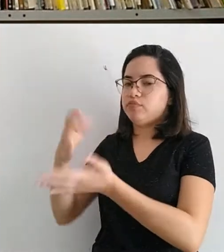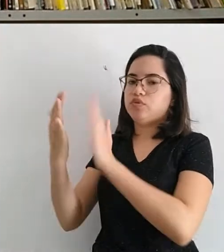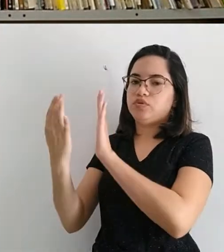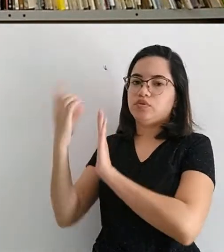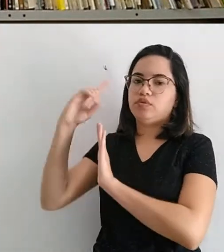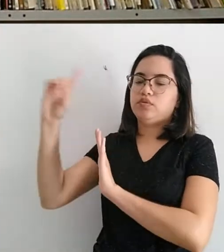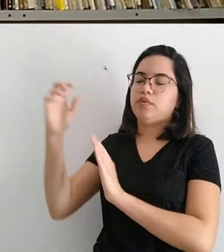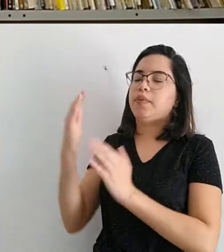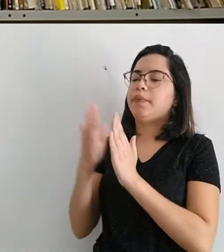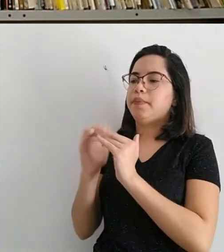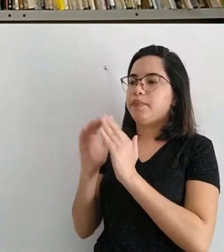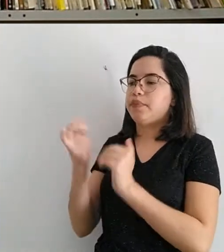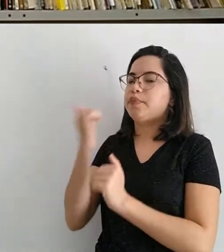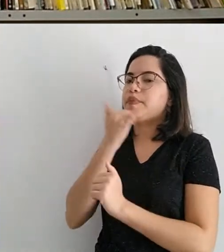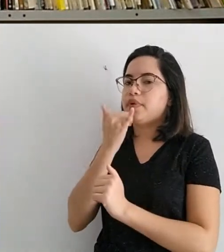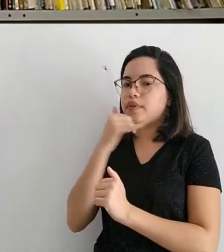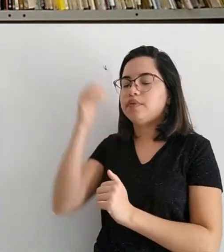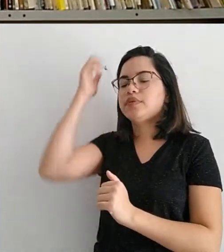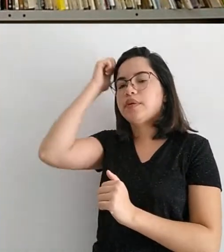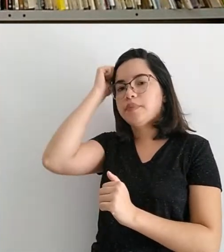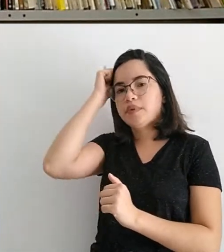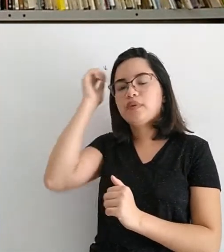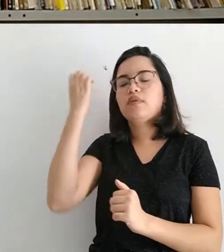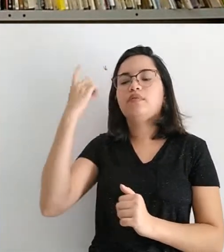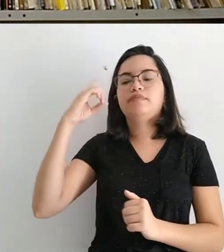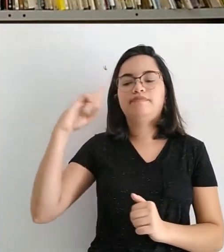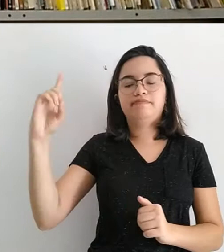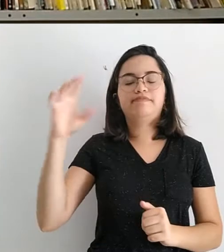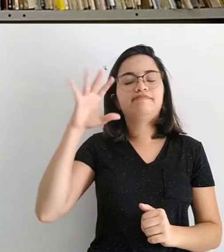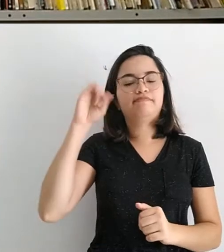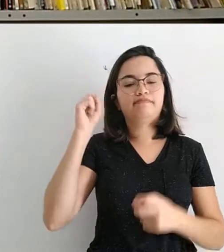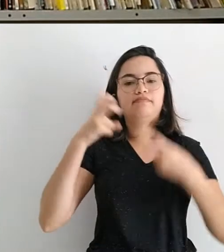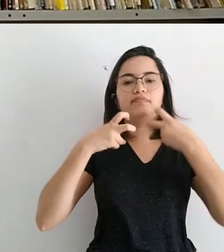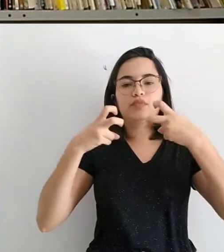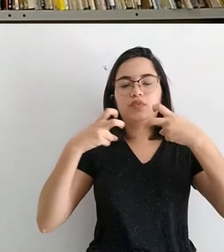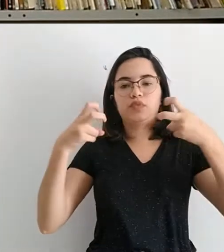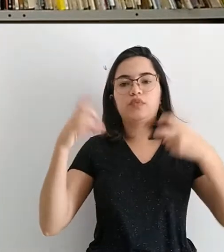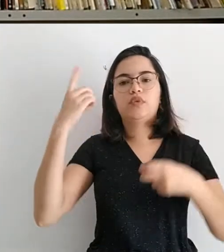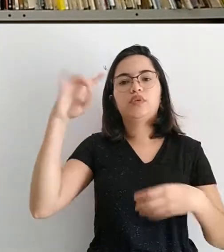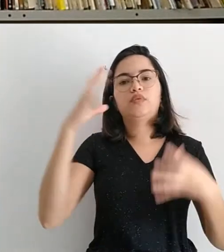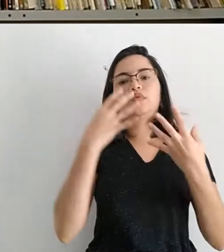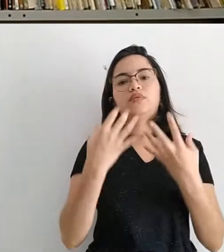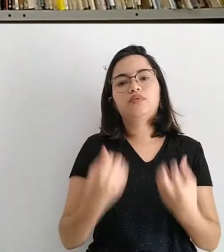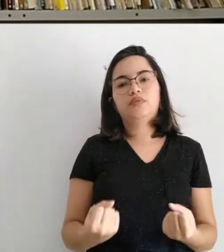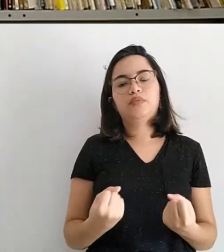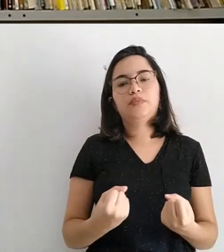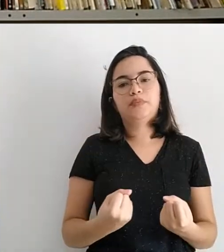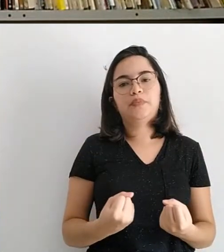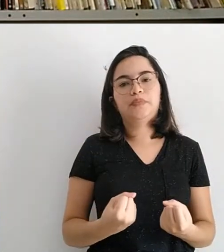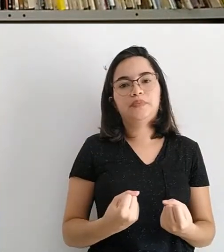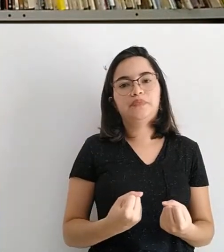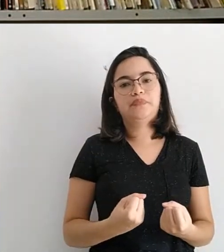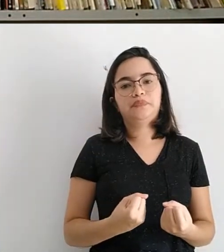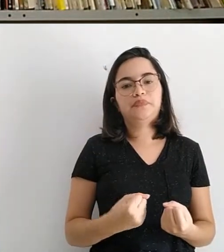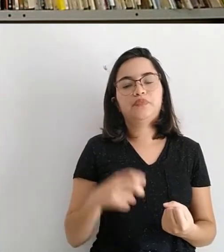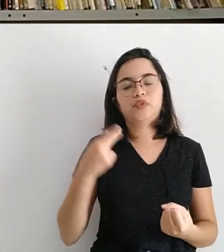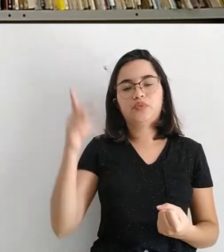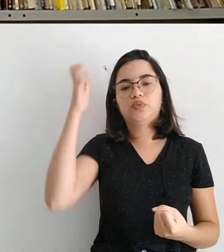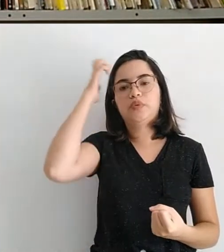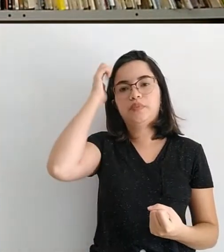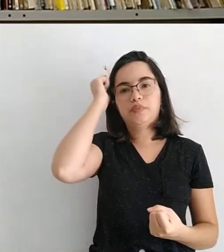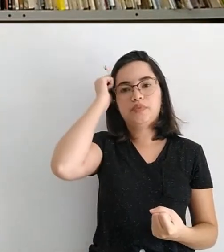pediu perdão e se arrependeu. E Deus ouviu o seu clamor e Deus aceitou o